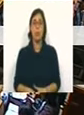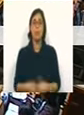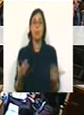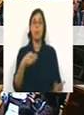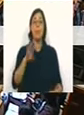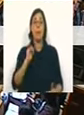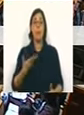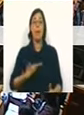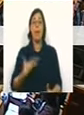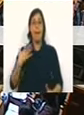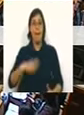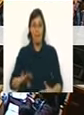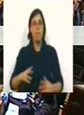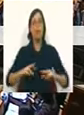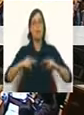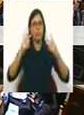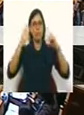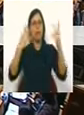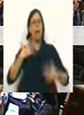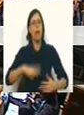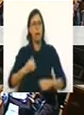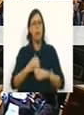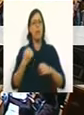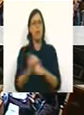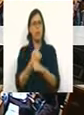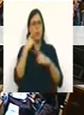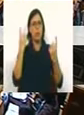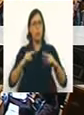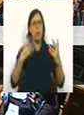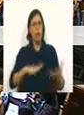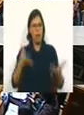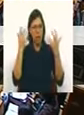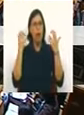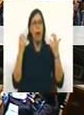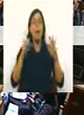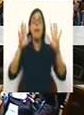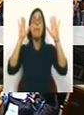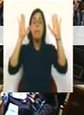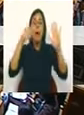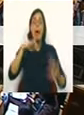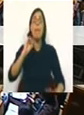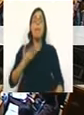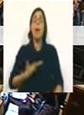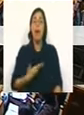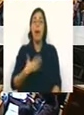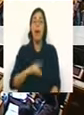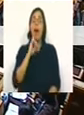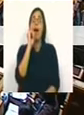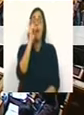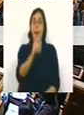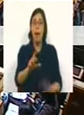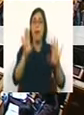O PSD quer o descongelamento das carreiras dos funcionários públicos. Só que o PSD quer alertar